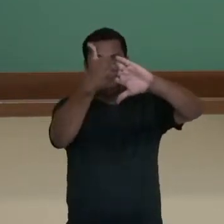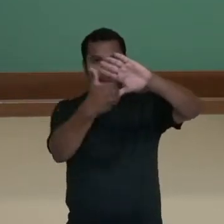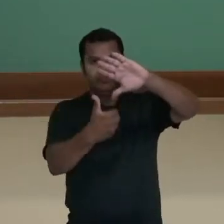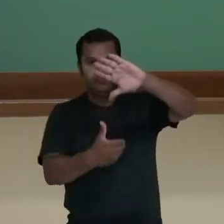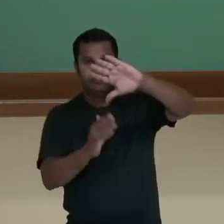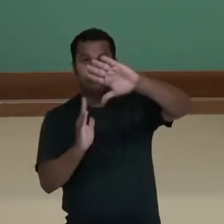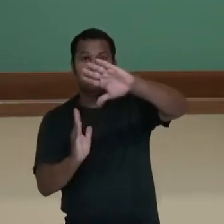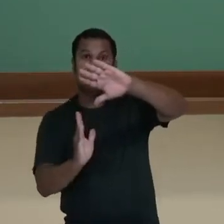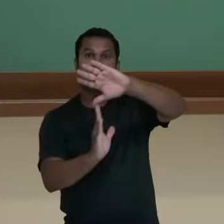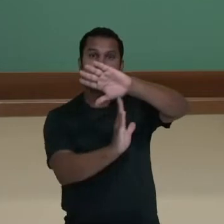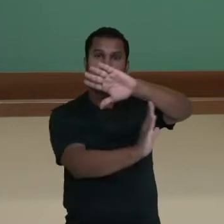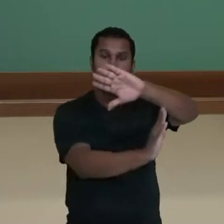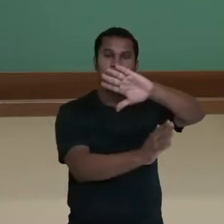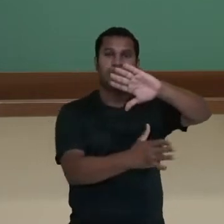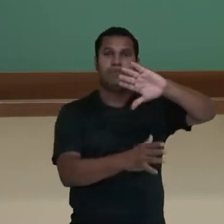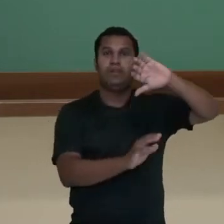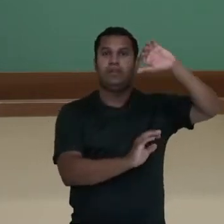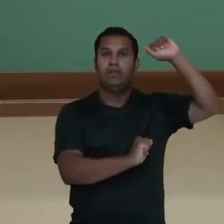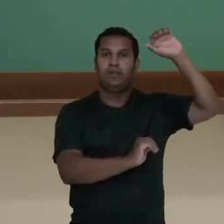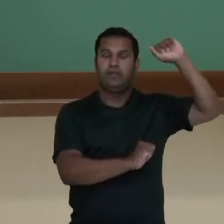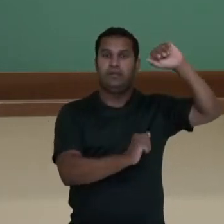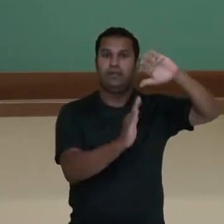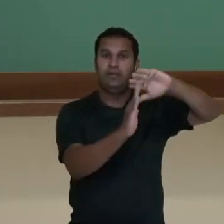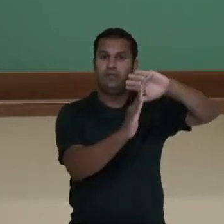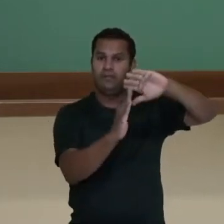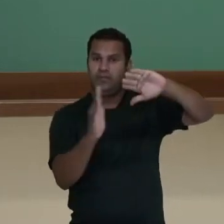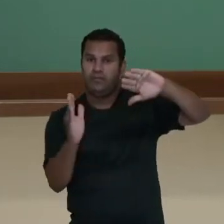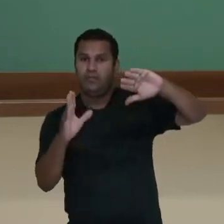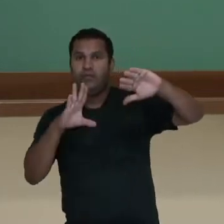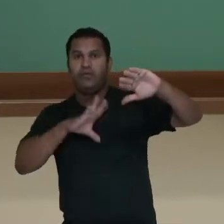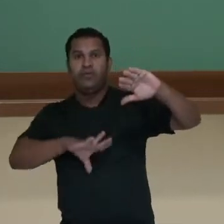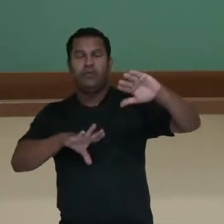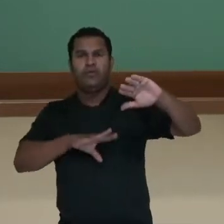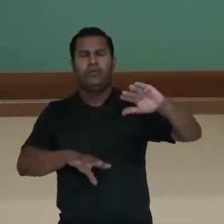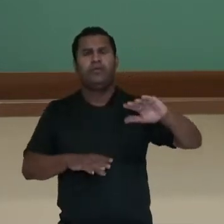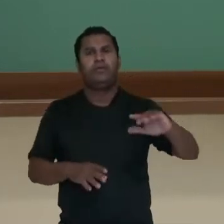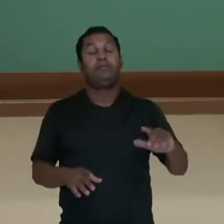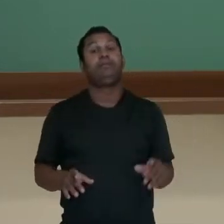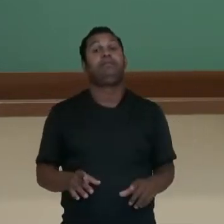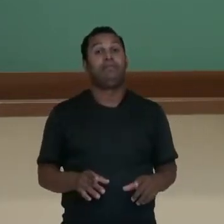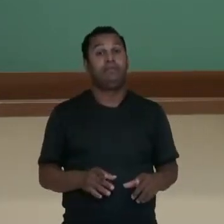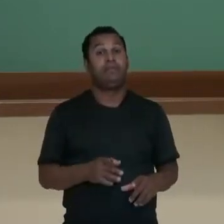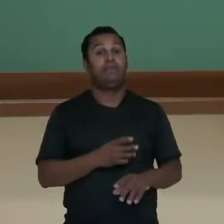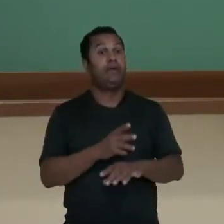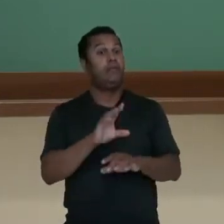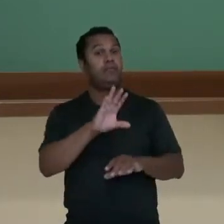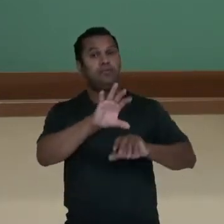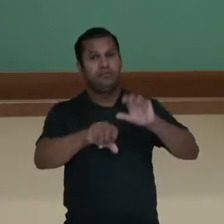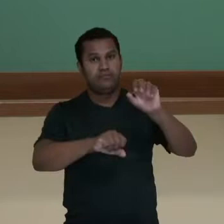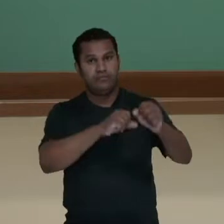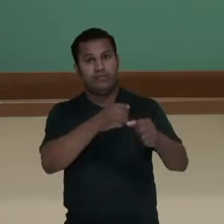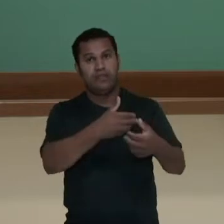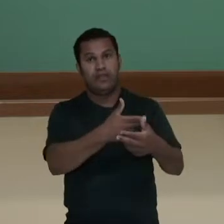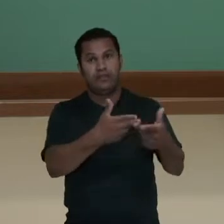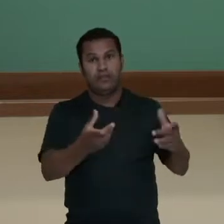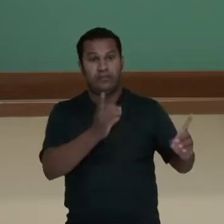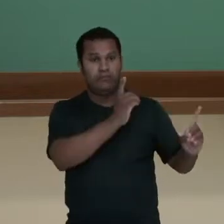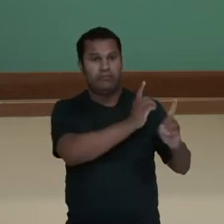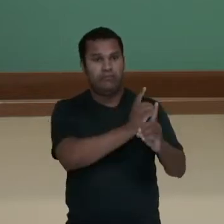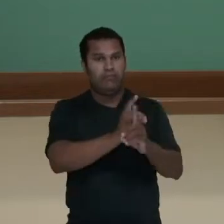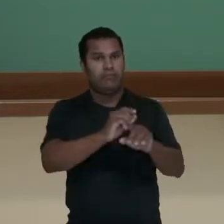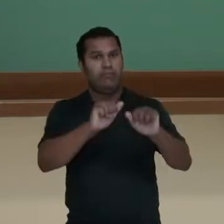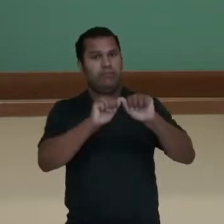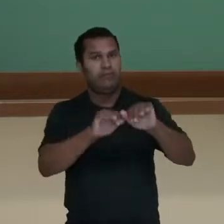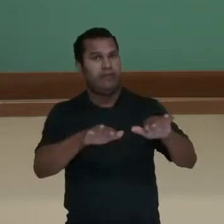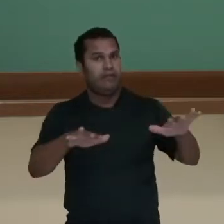presença de outros países europeus nessa conquista e colonização, como os ingleses e os franceses, principalmente